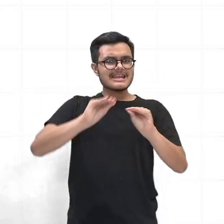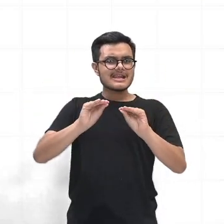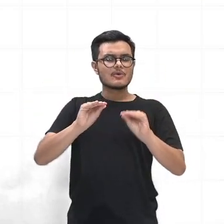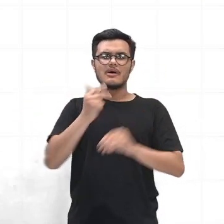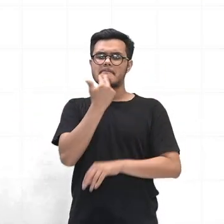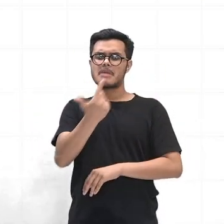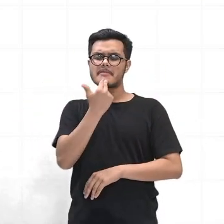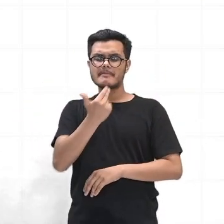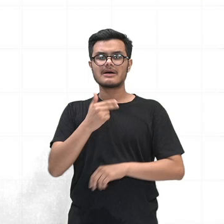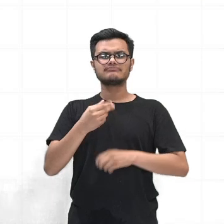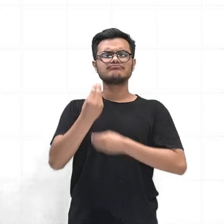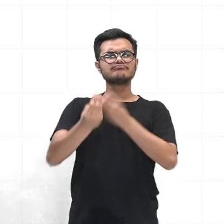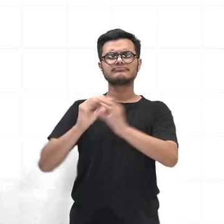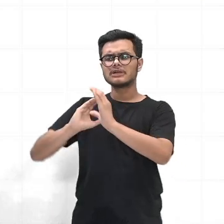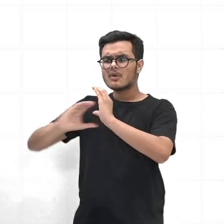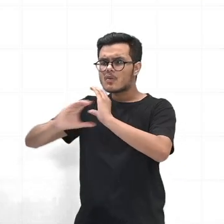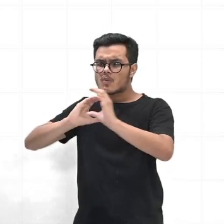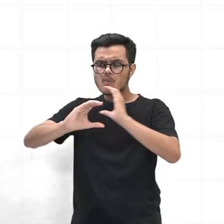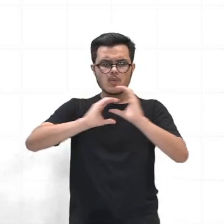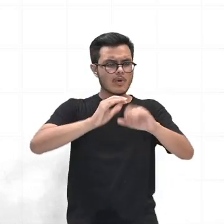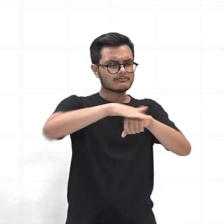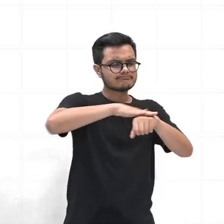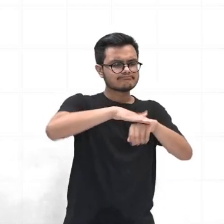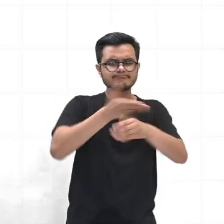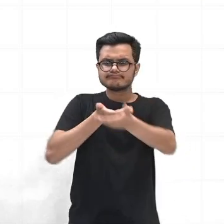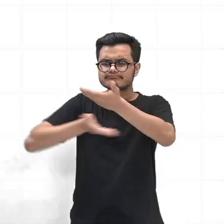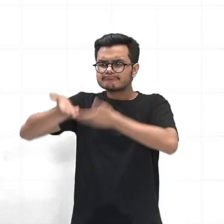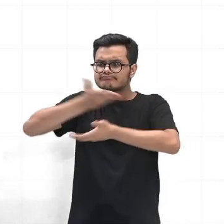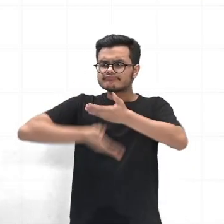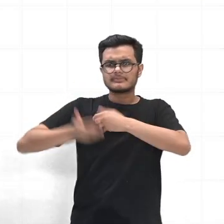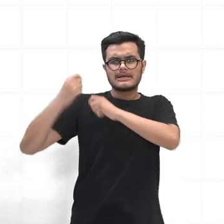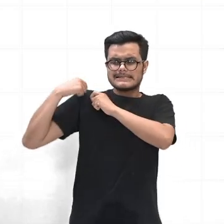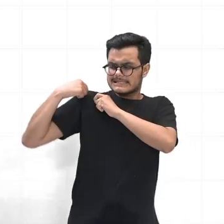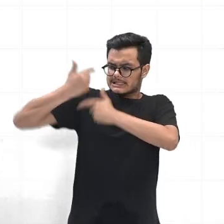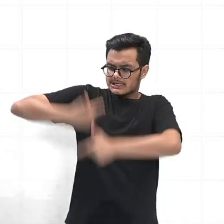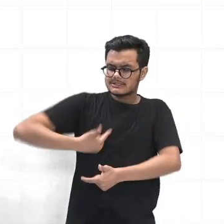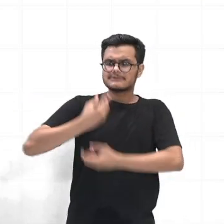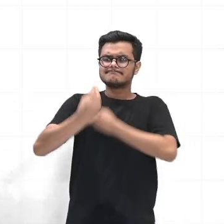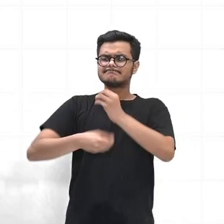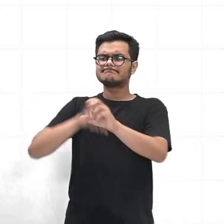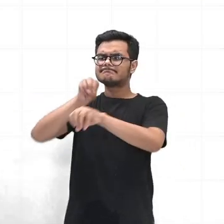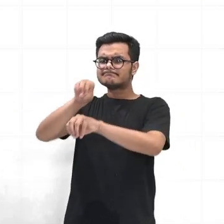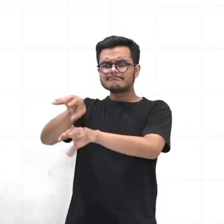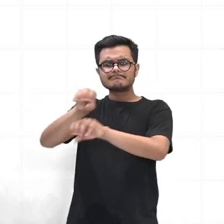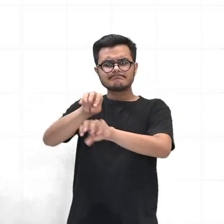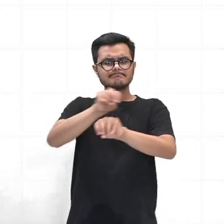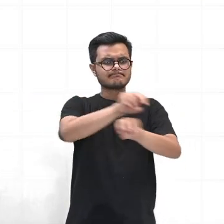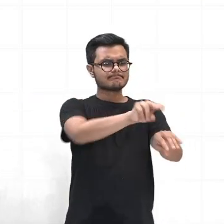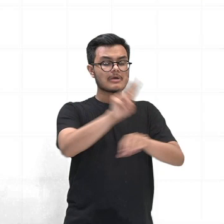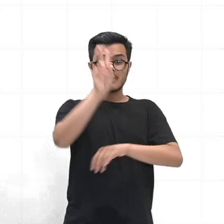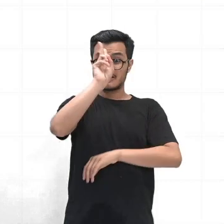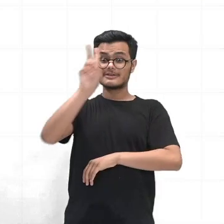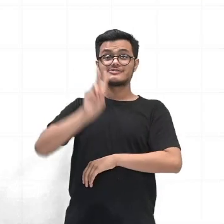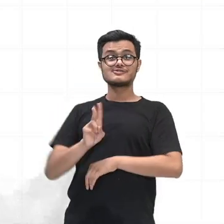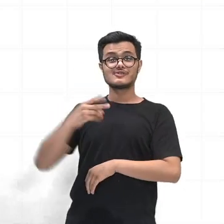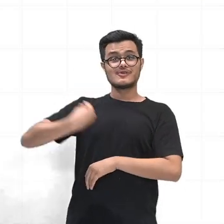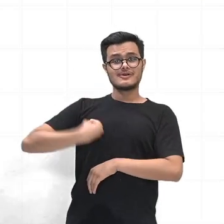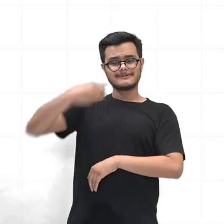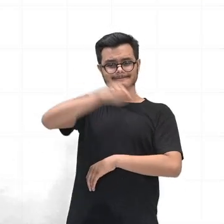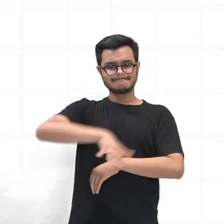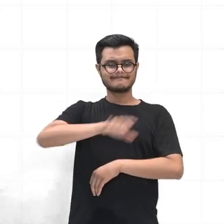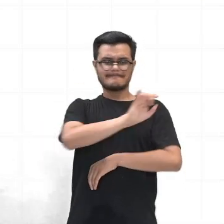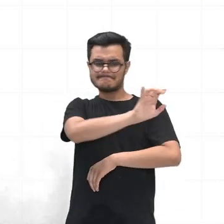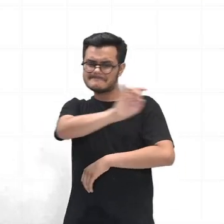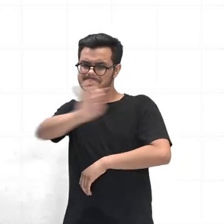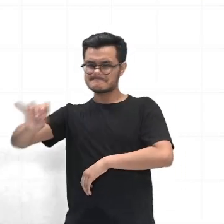de transmissão de conhecimento, tradições orais e histórias que moldam a identidade de cada